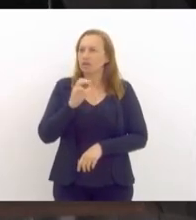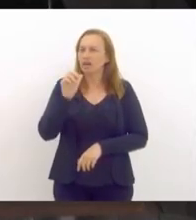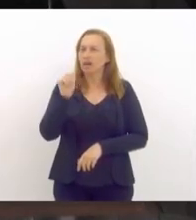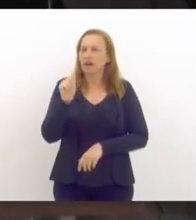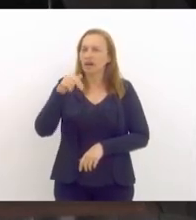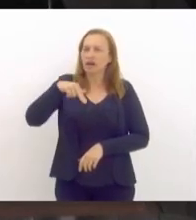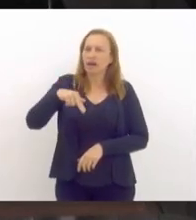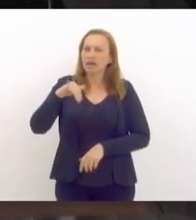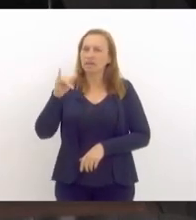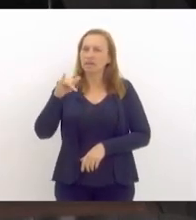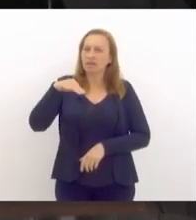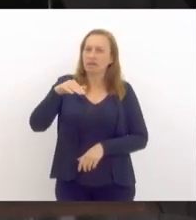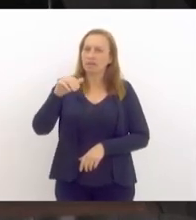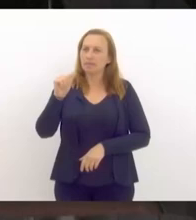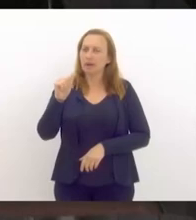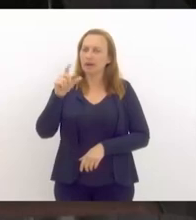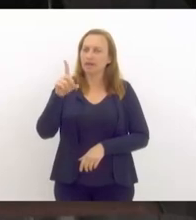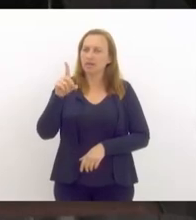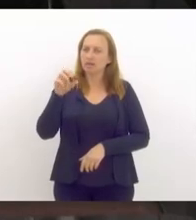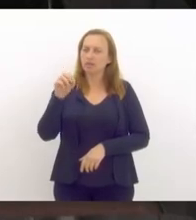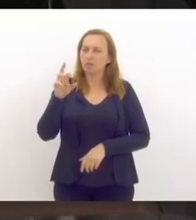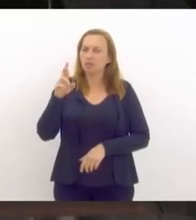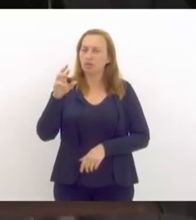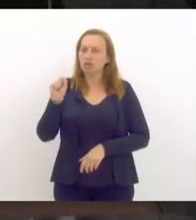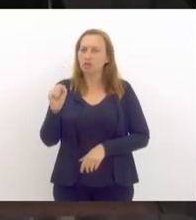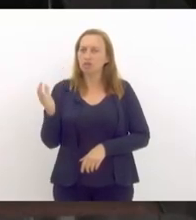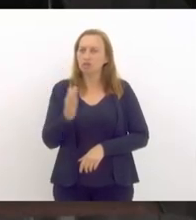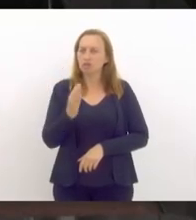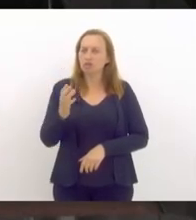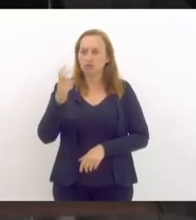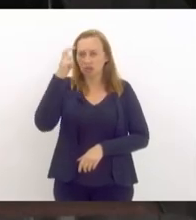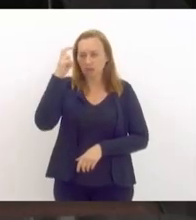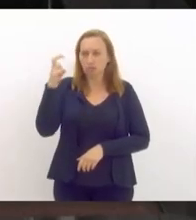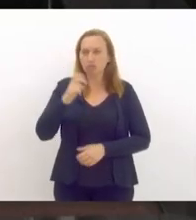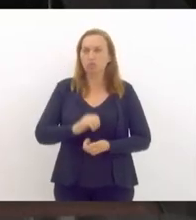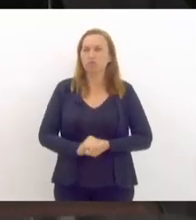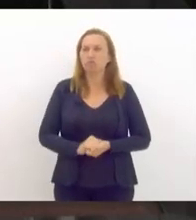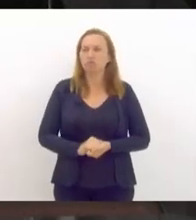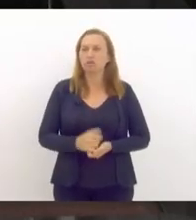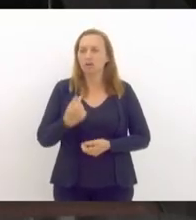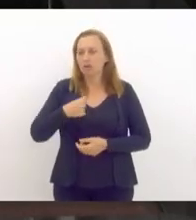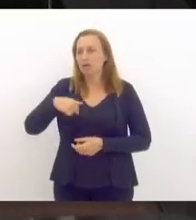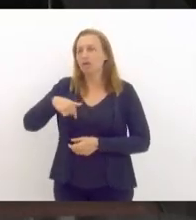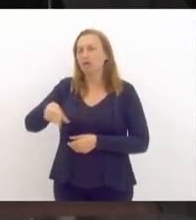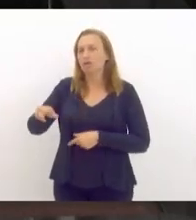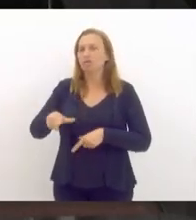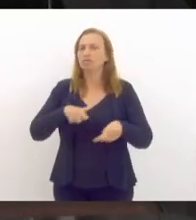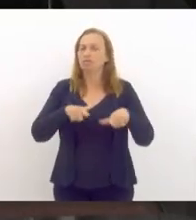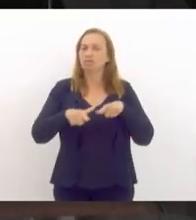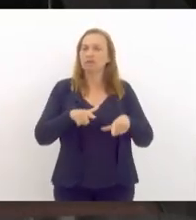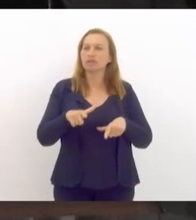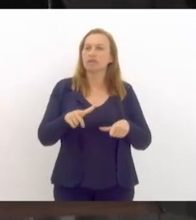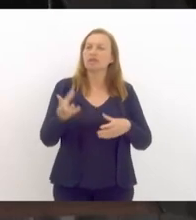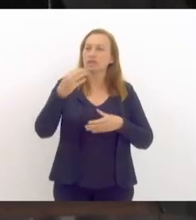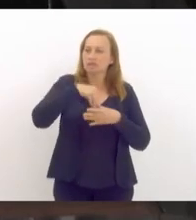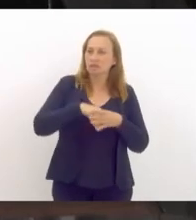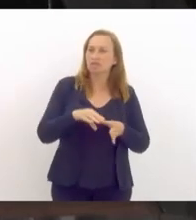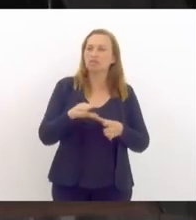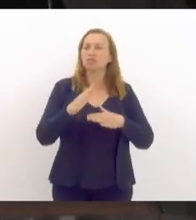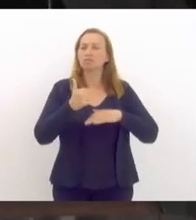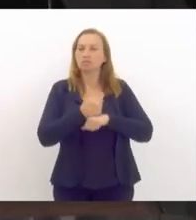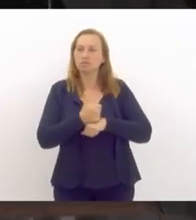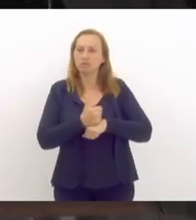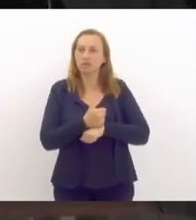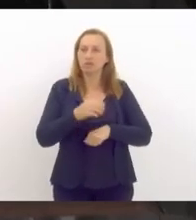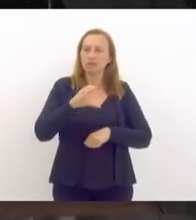no início da minha carreira profissional dentro de SIEPE e pude conhecer os profissionais de